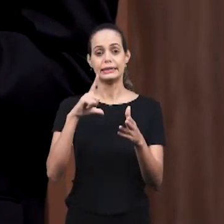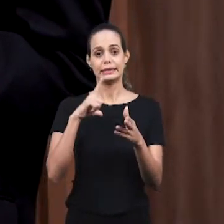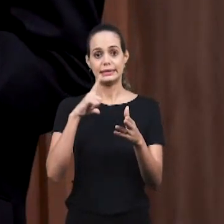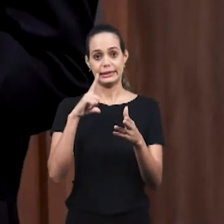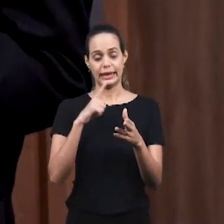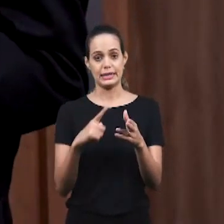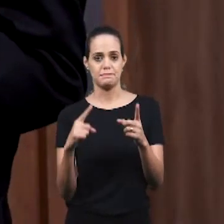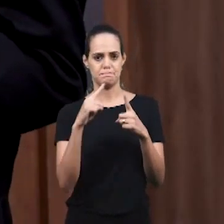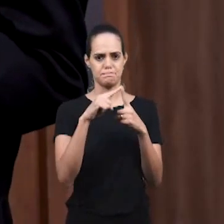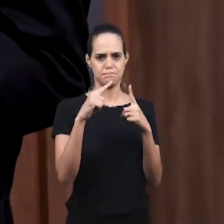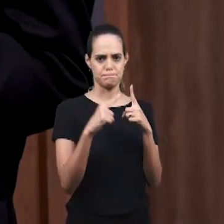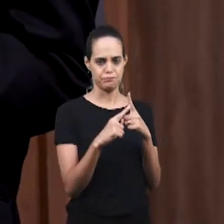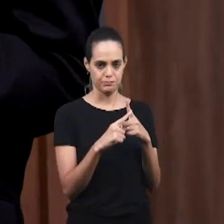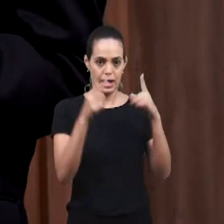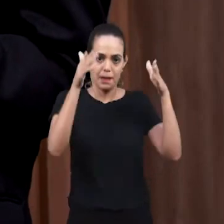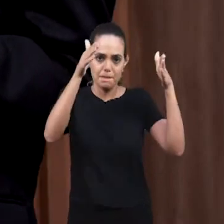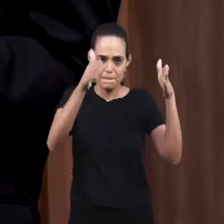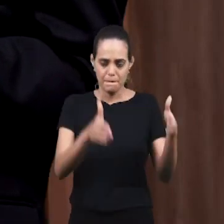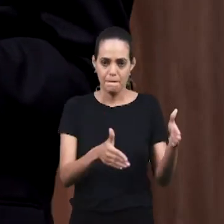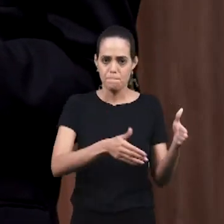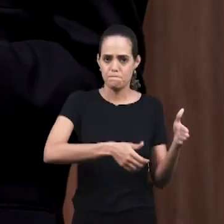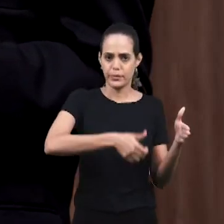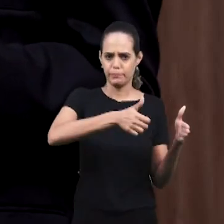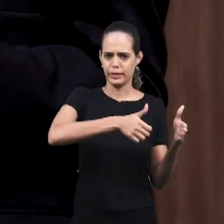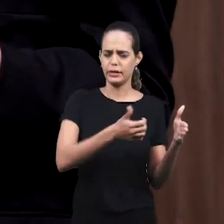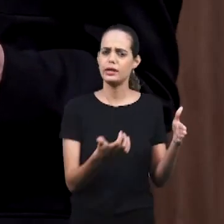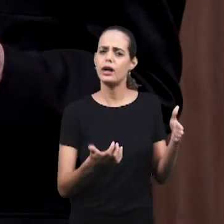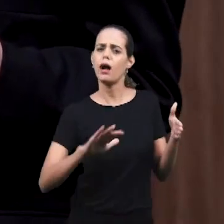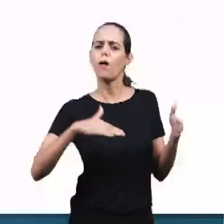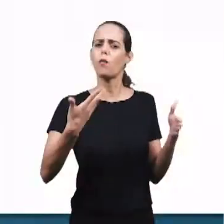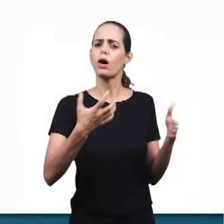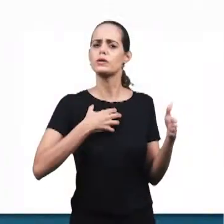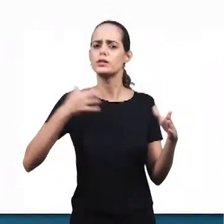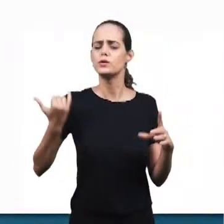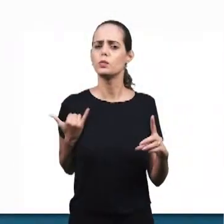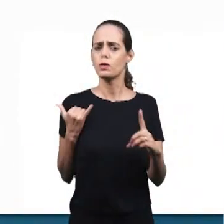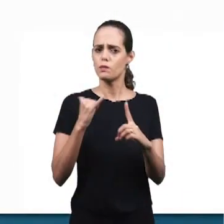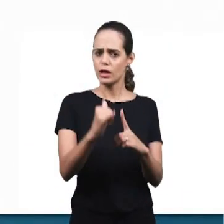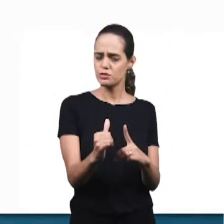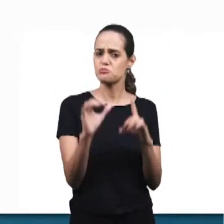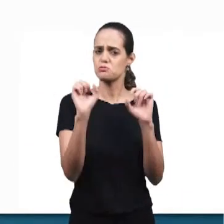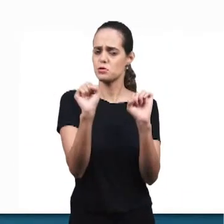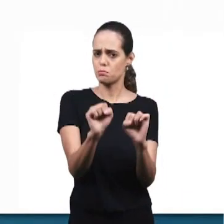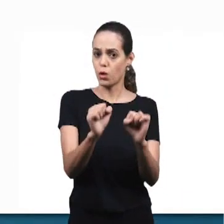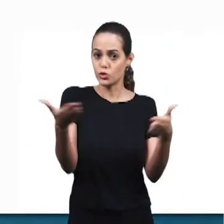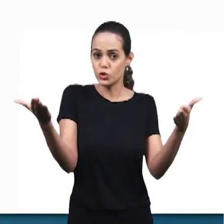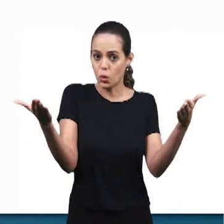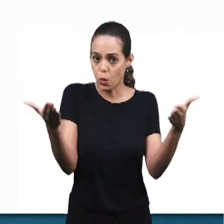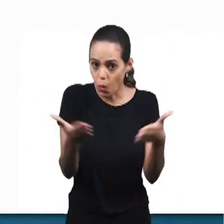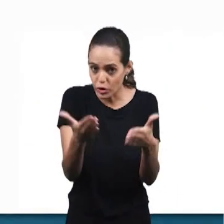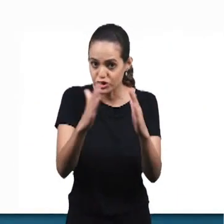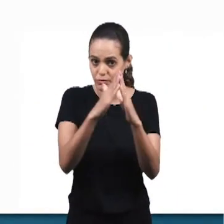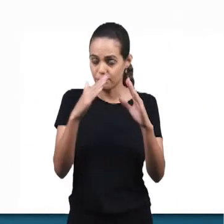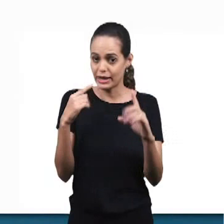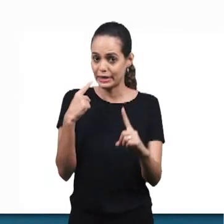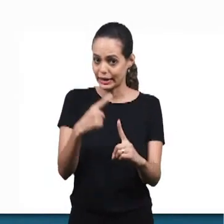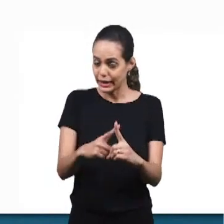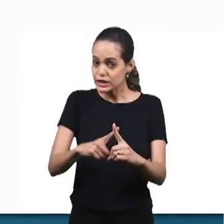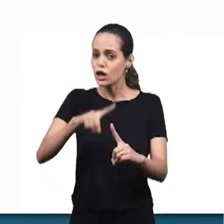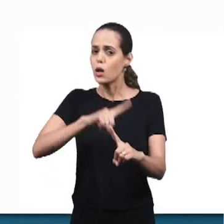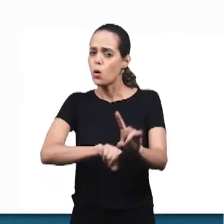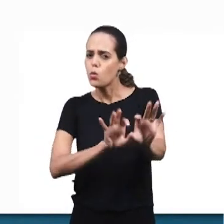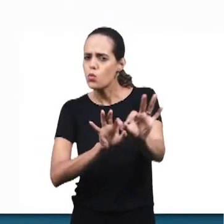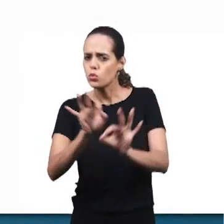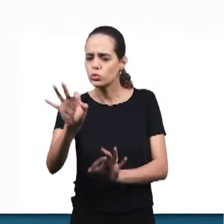agora, é composto de 2 partes. Uma primeira parte diz assim: qual o sentido profético que pode ser aplicado à